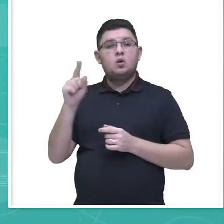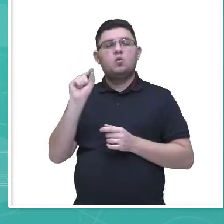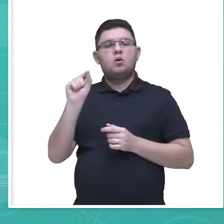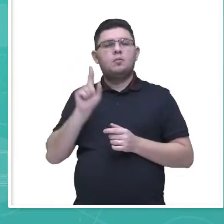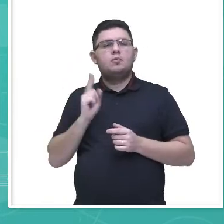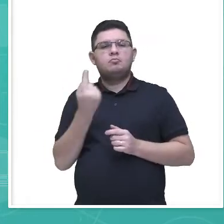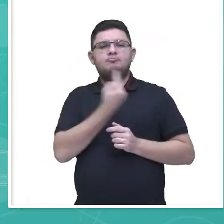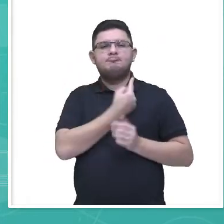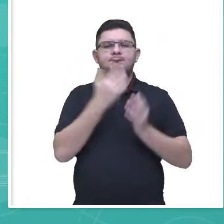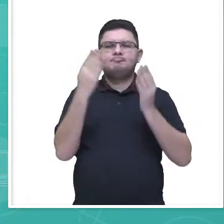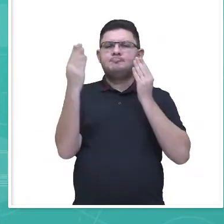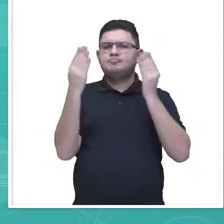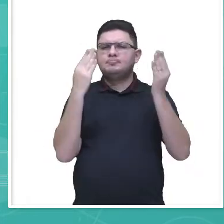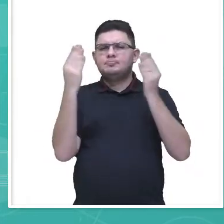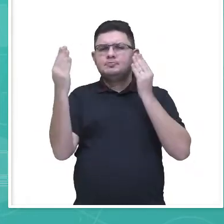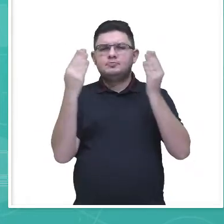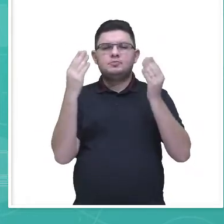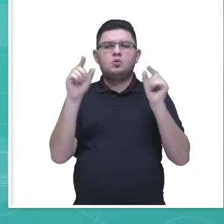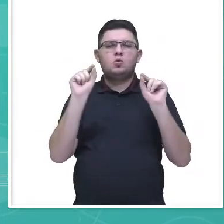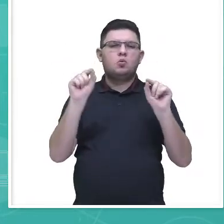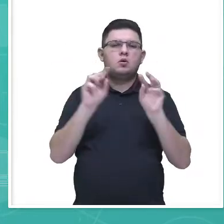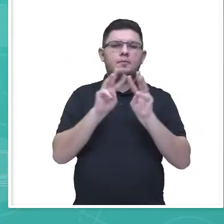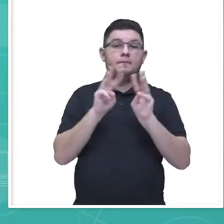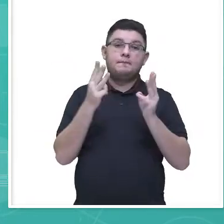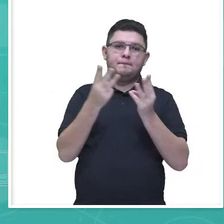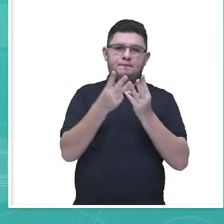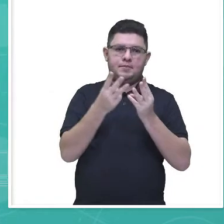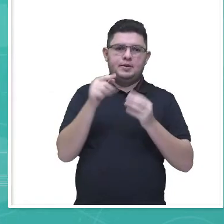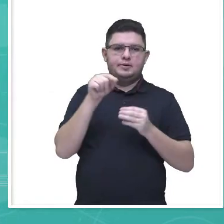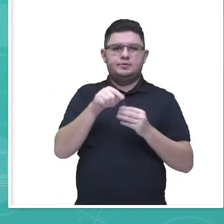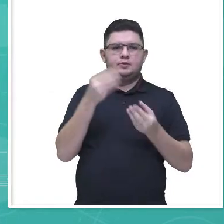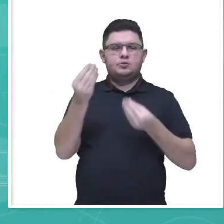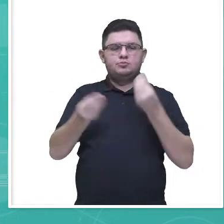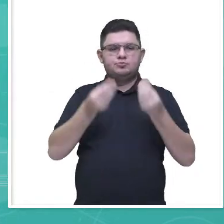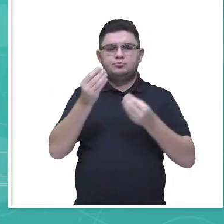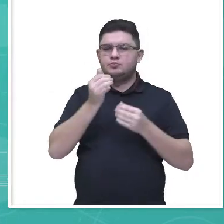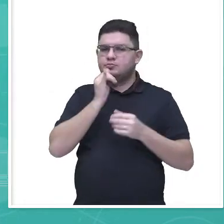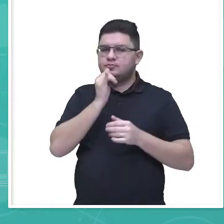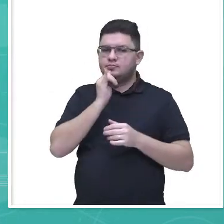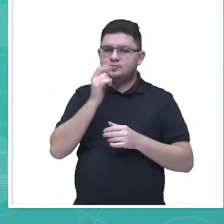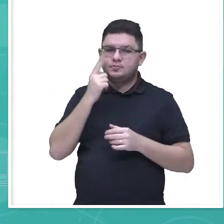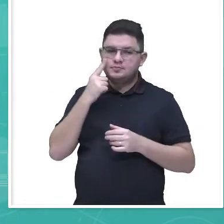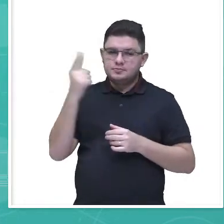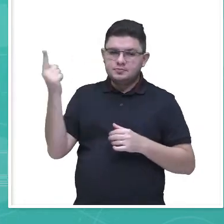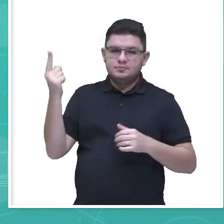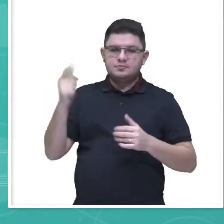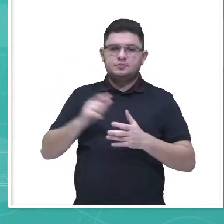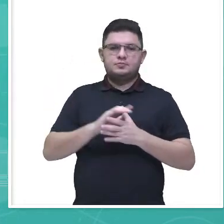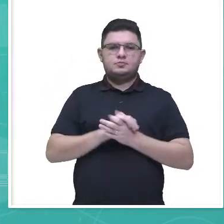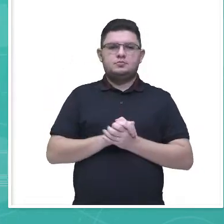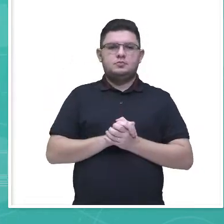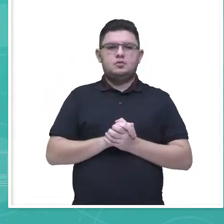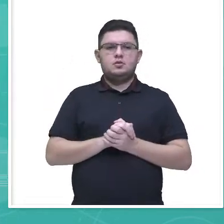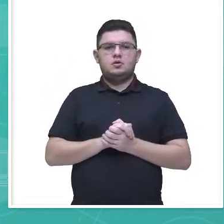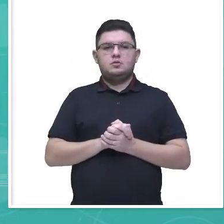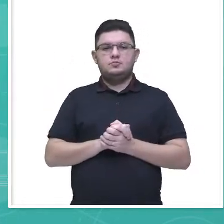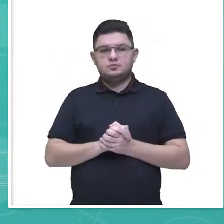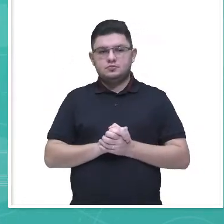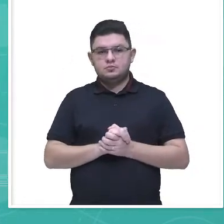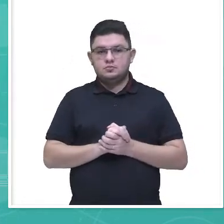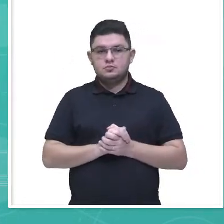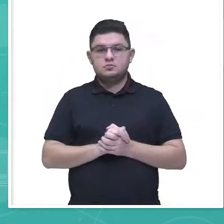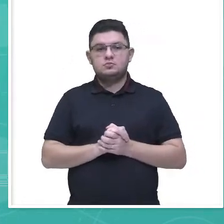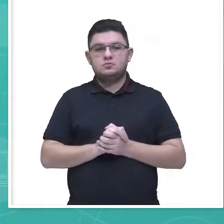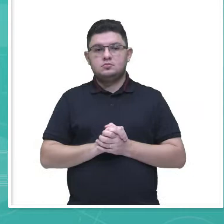comparações ali quanto à massa, né? As formas que a gente vai medir a massa, por exemplo. Observa aí. Então, olha só. A gente